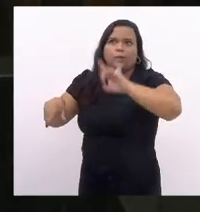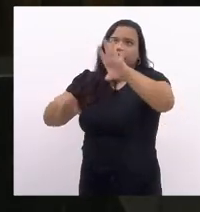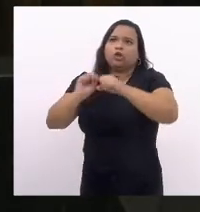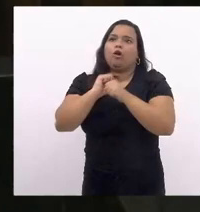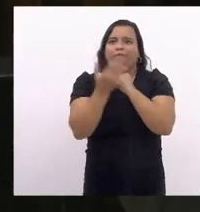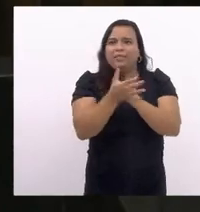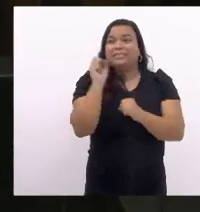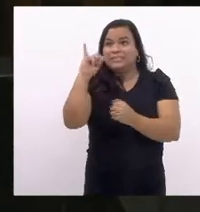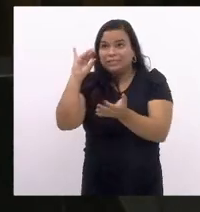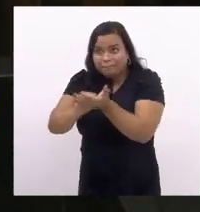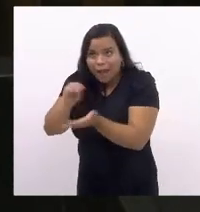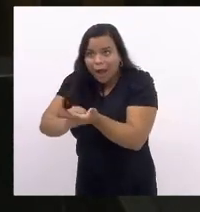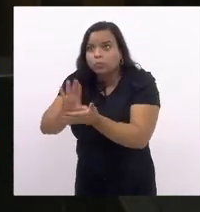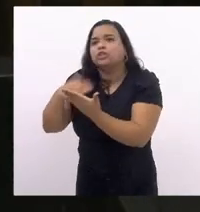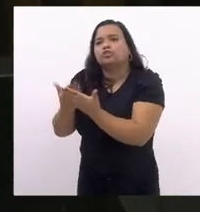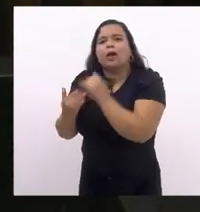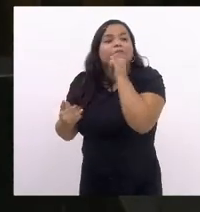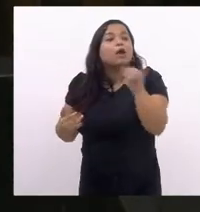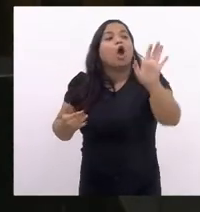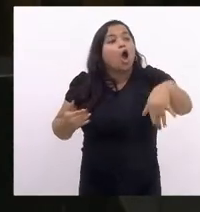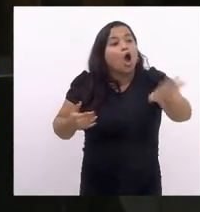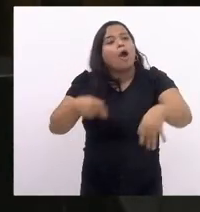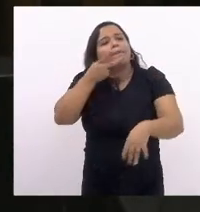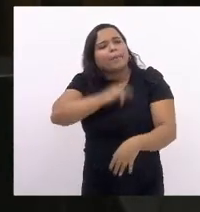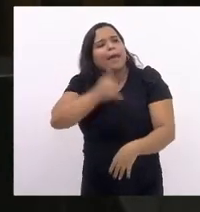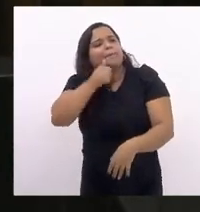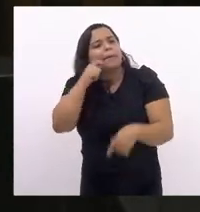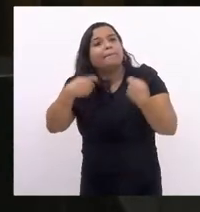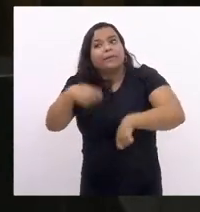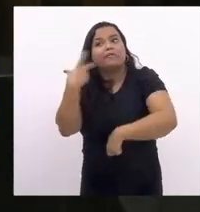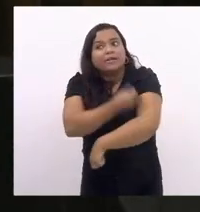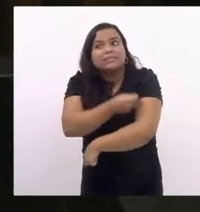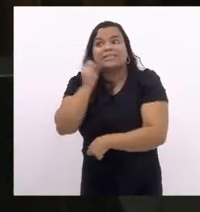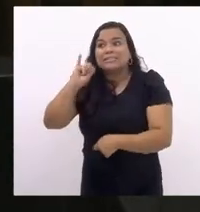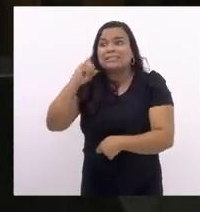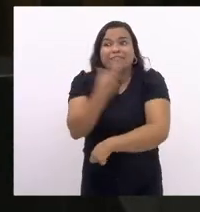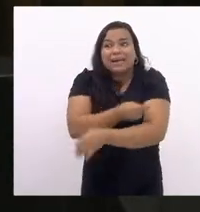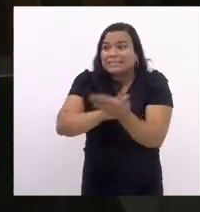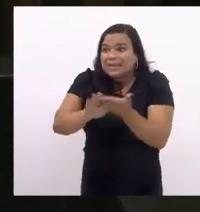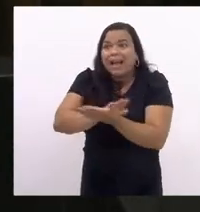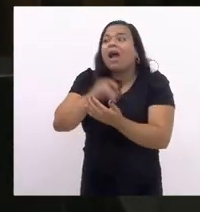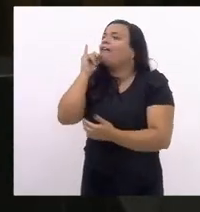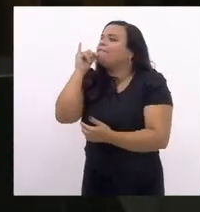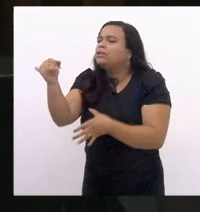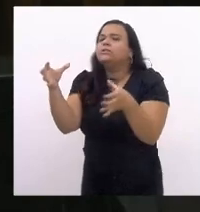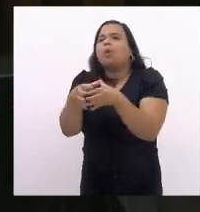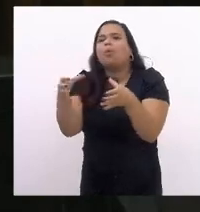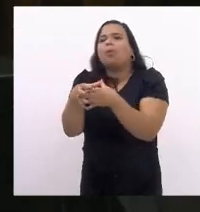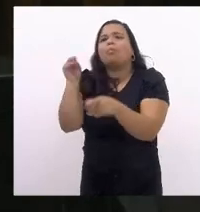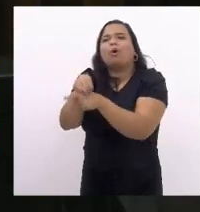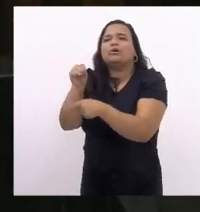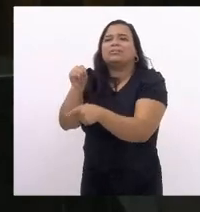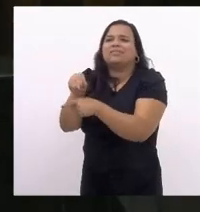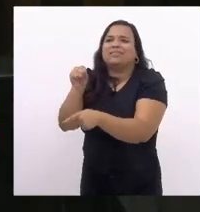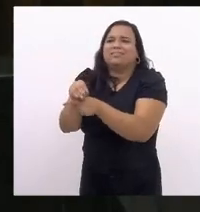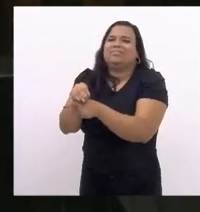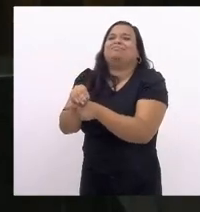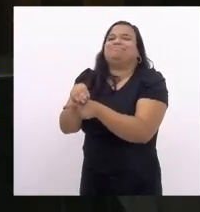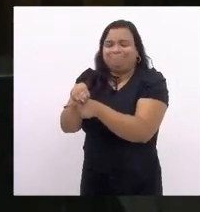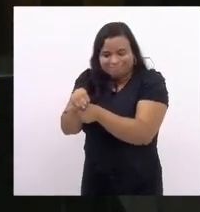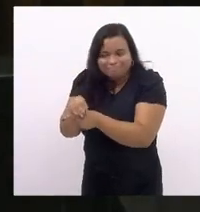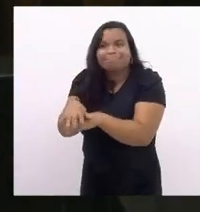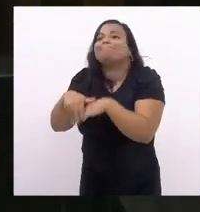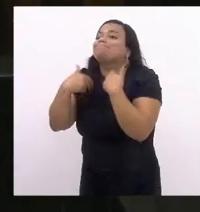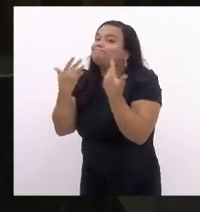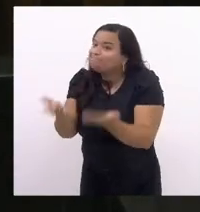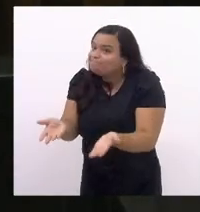mãe, tem que dar essa vacina aqui. Se não vacinar, avisa o Conselho Tutelar. É assim com todas as vacinas. Então,